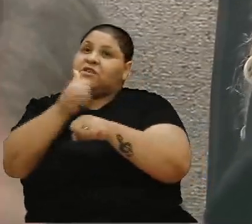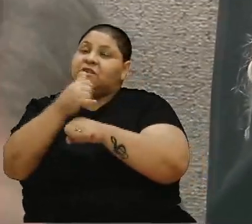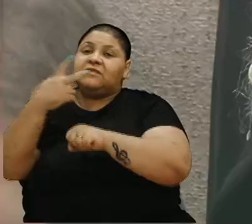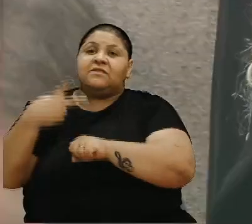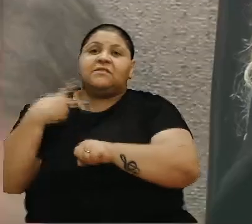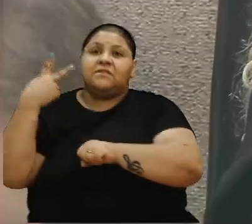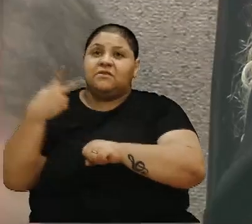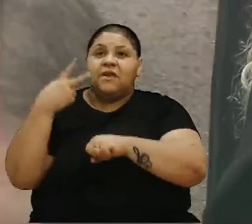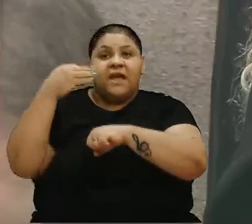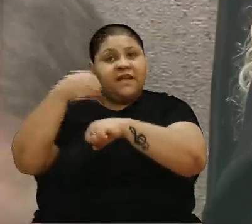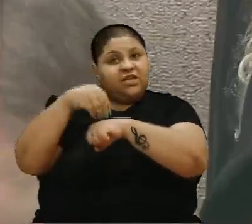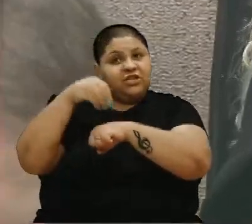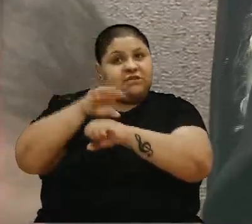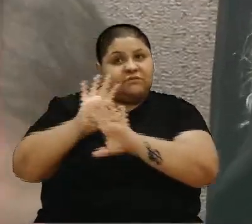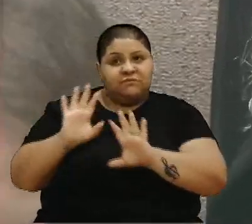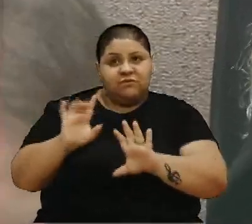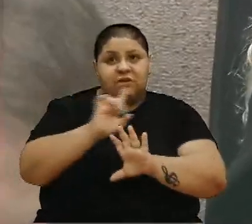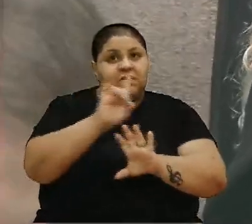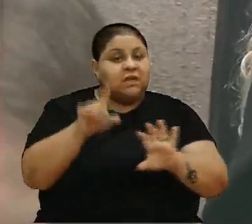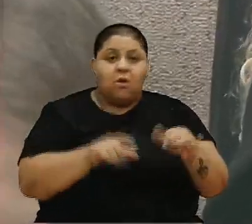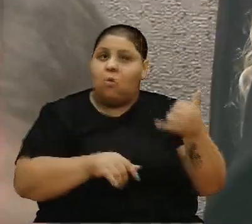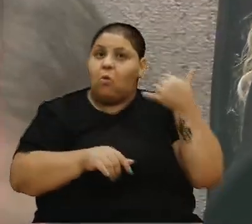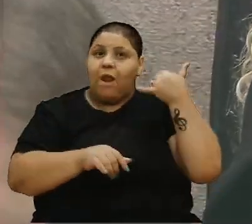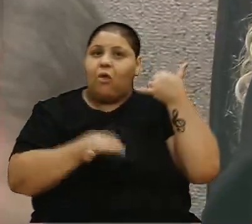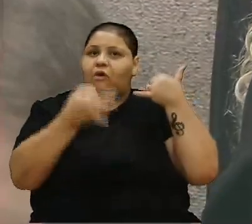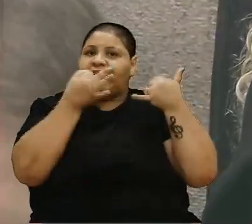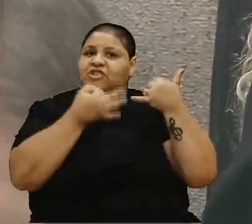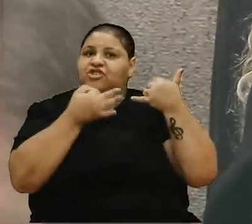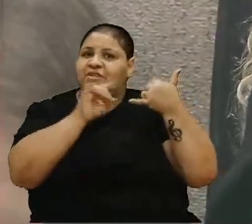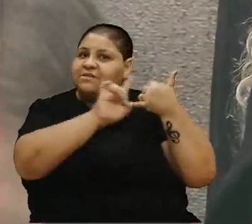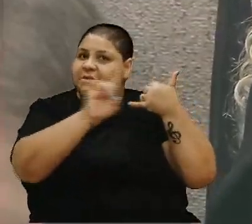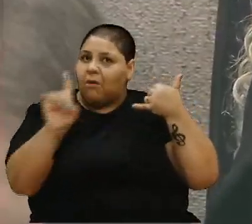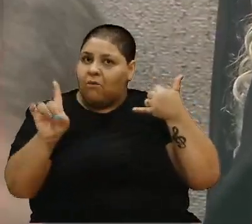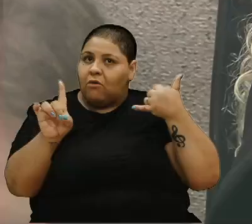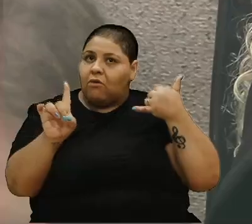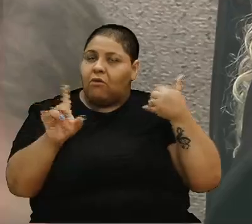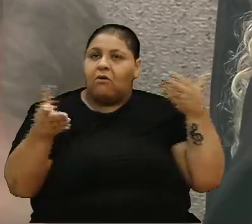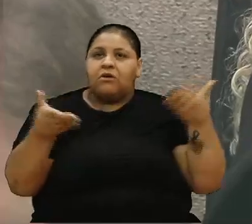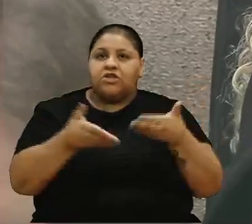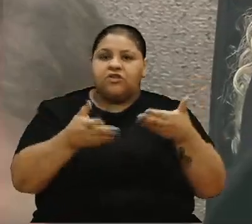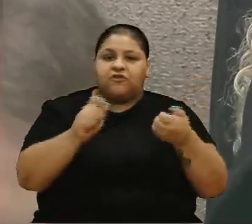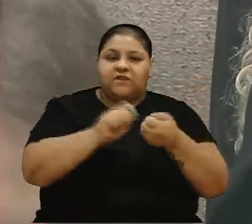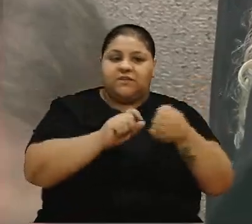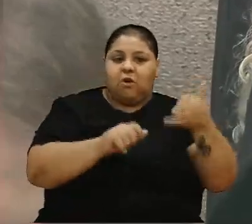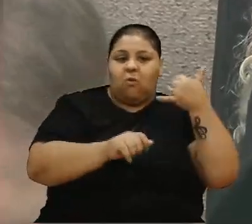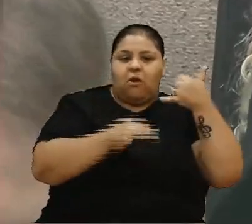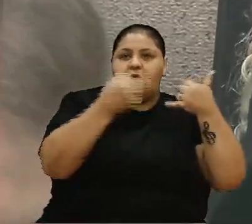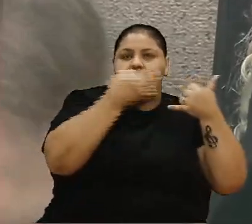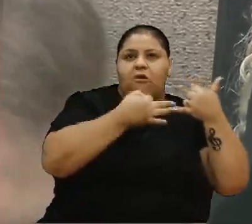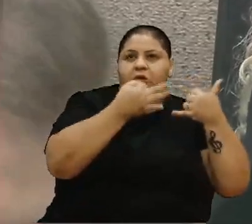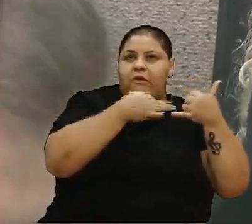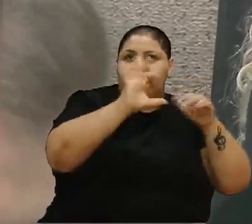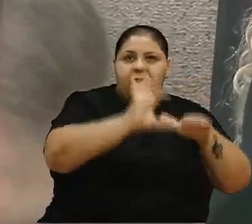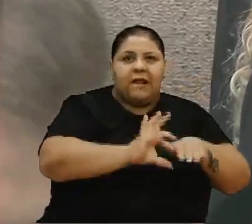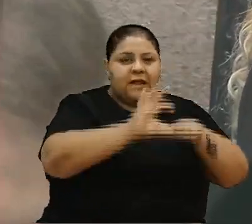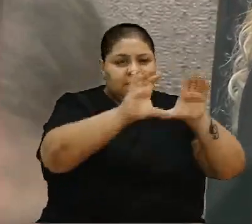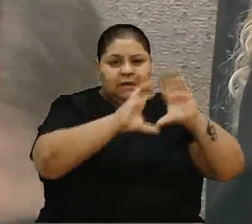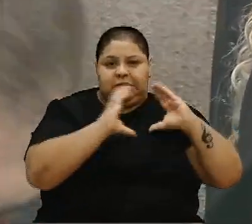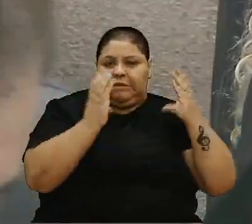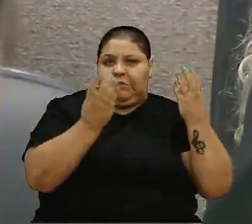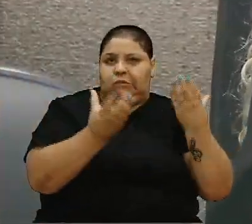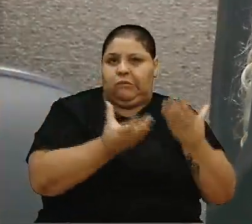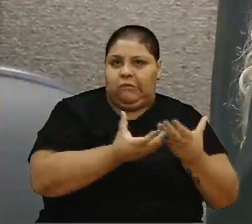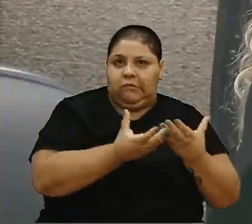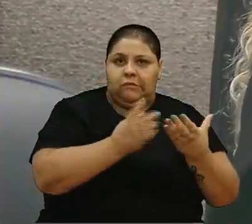é a indicação, né? E não o Alocaxias. Então, a gente fazia Alocaxias quando era liderança comunitária,